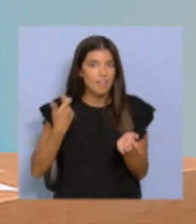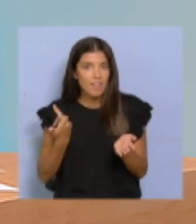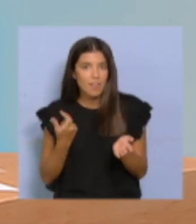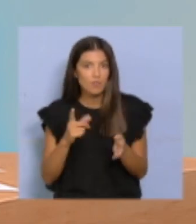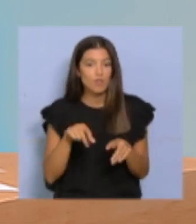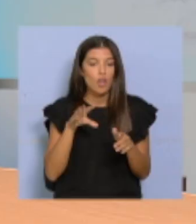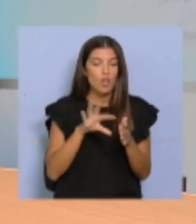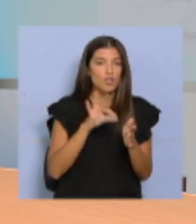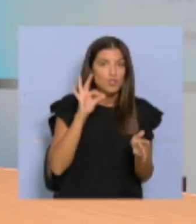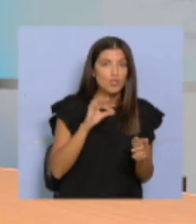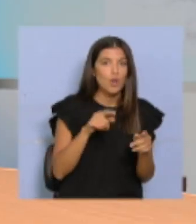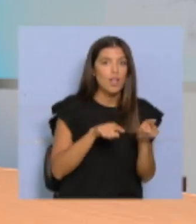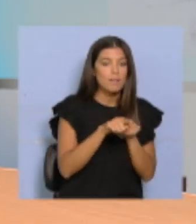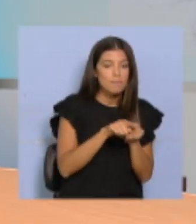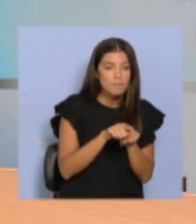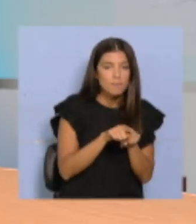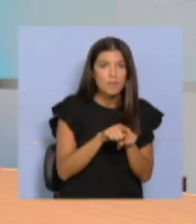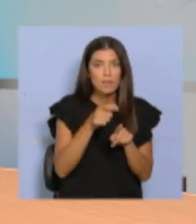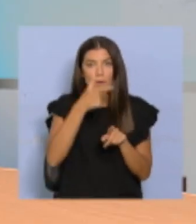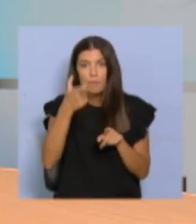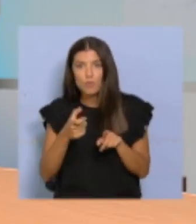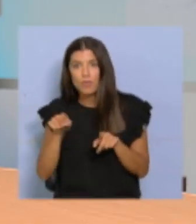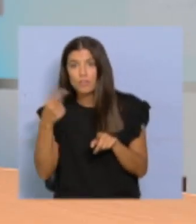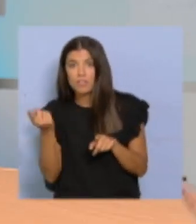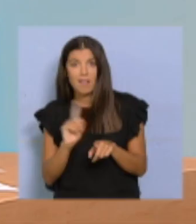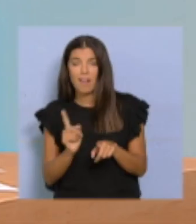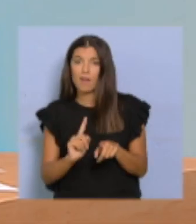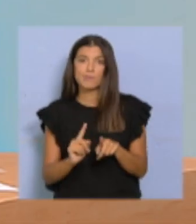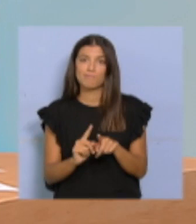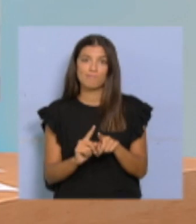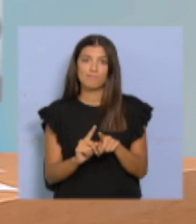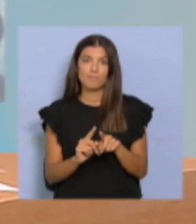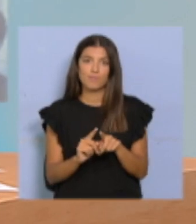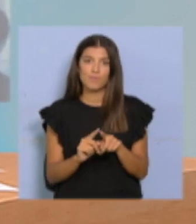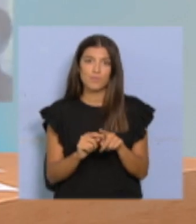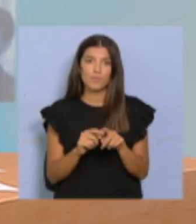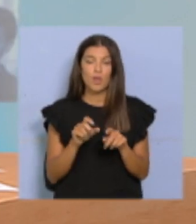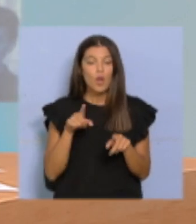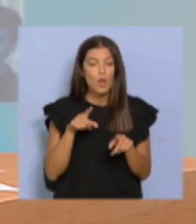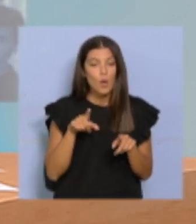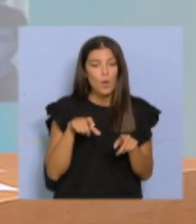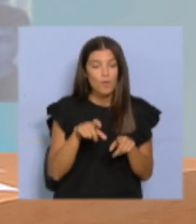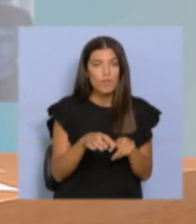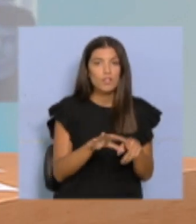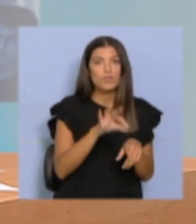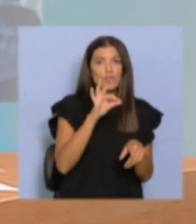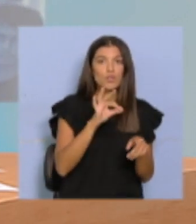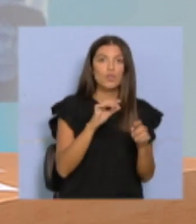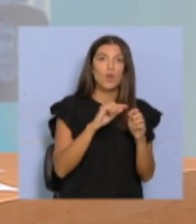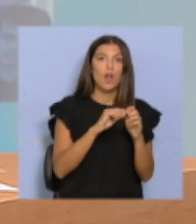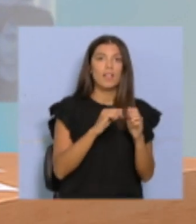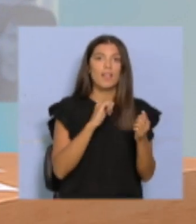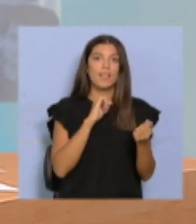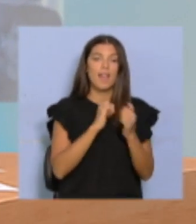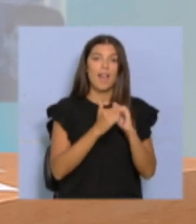os governados, nós estamos a ver, não escolhem sequer entre os atletas que nos fazem tanta falta, os atores ou